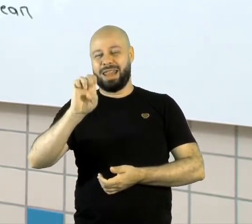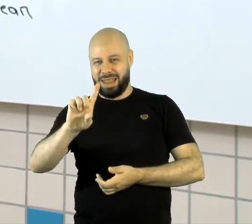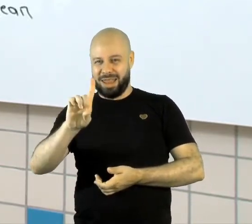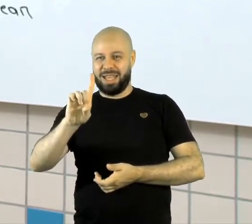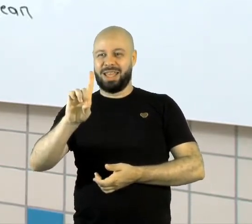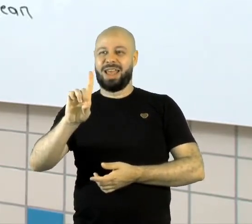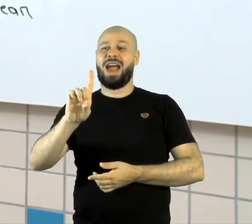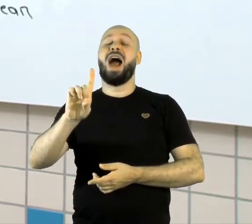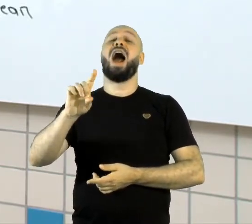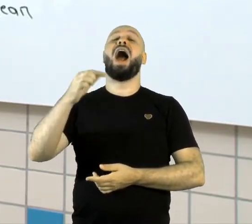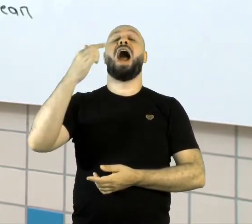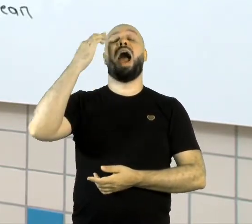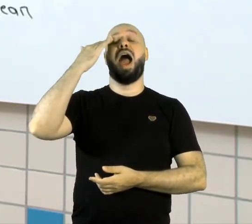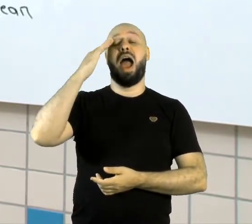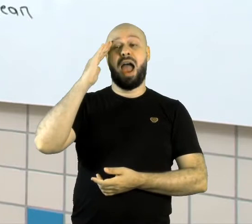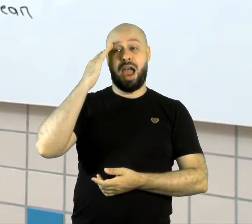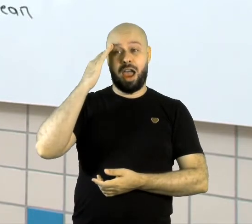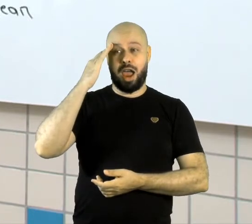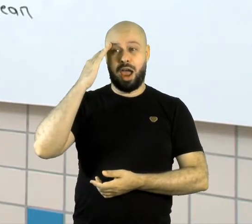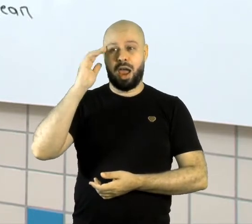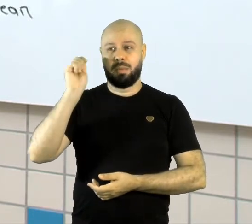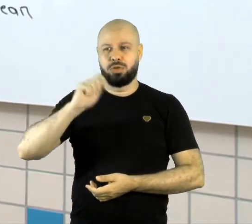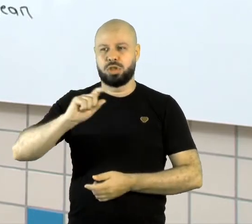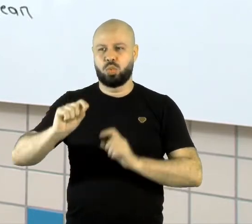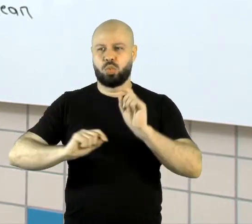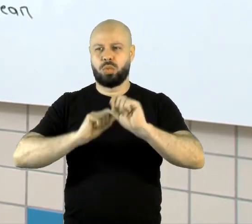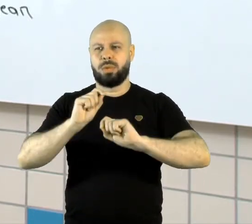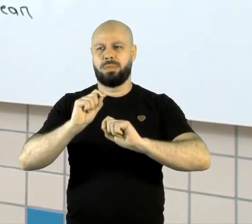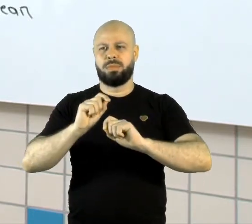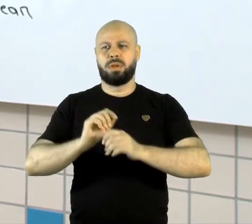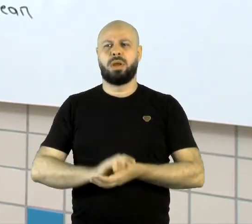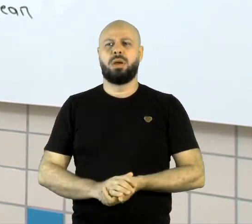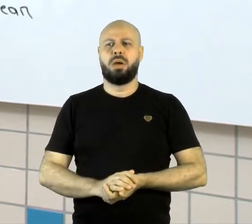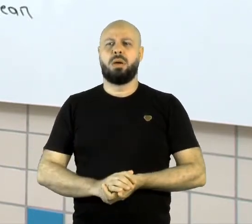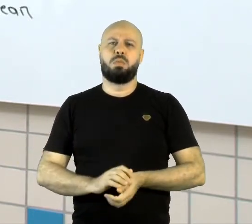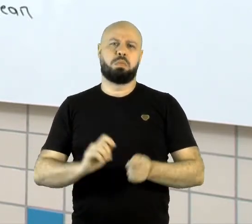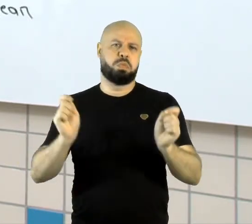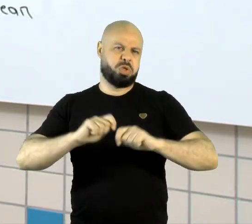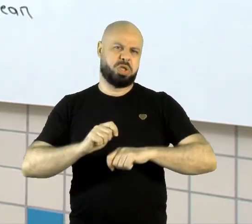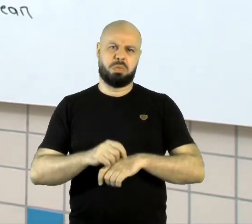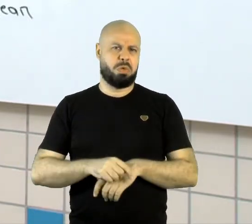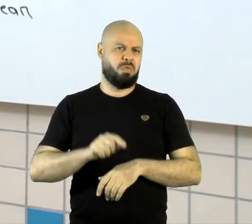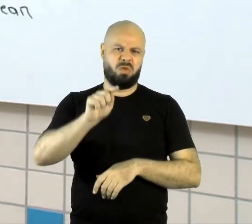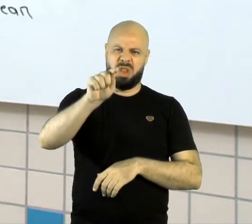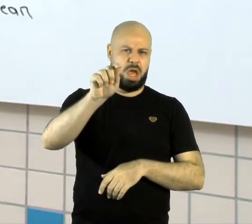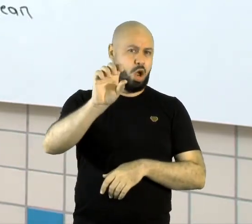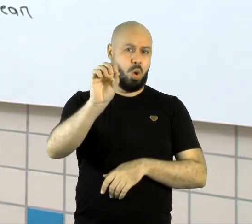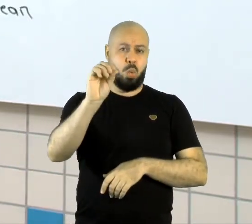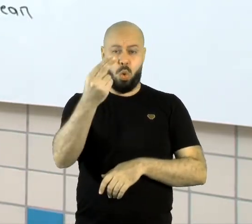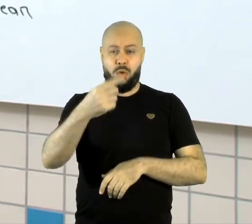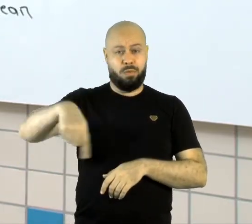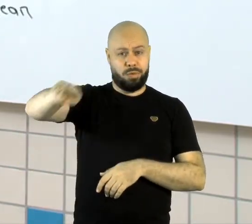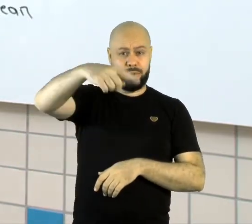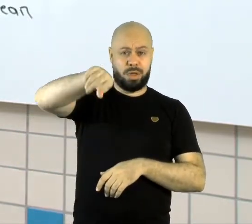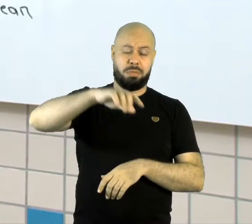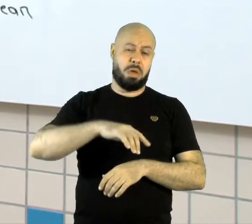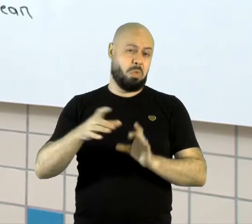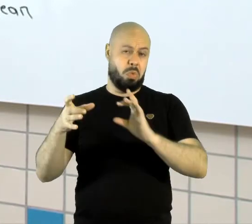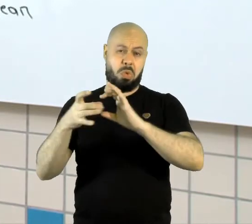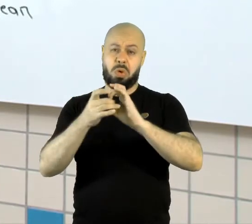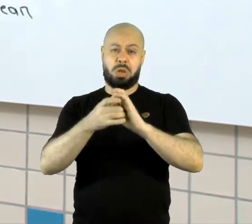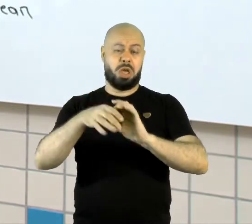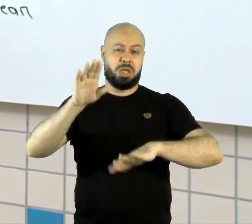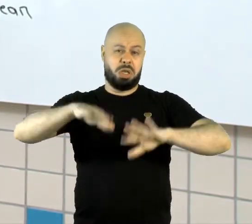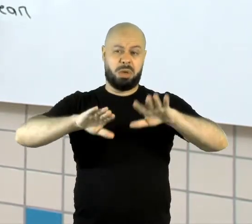Eu vou usar, pode ser no plural ou singular, tanto faz, vai depender do contexto. Então, nós temos, você